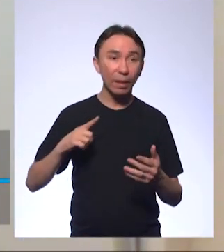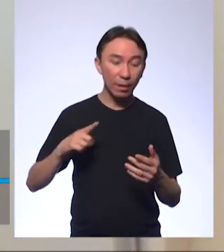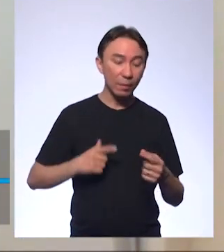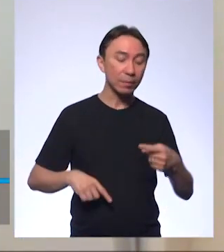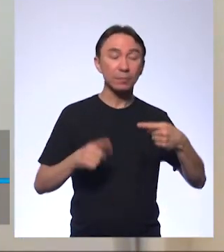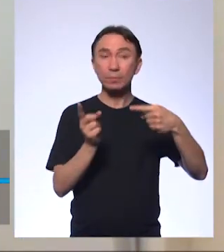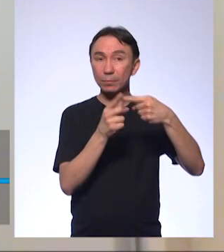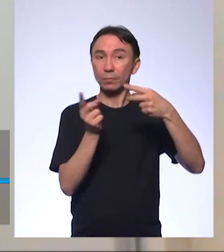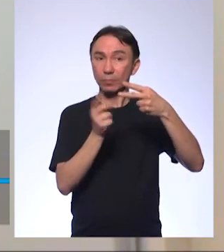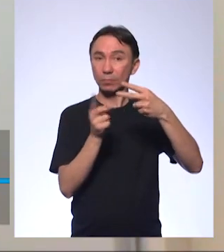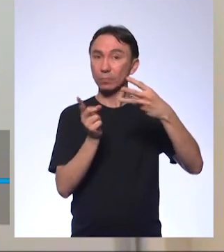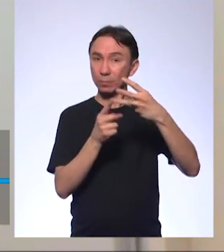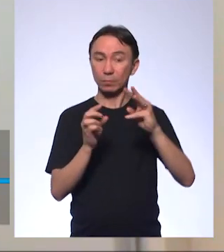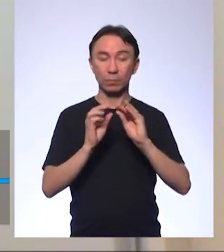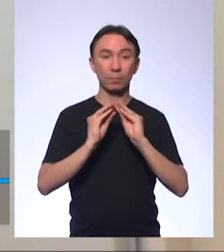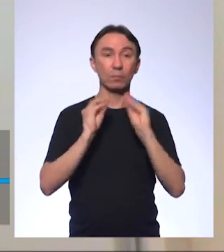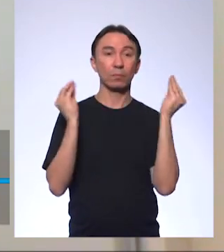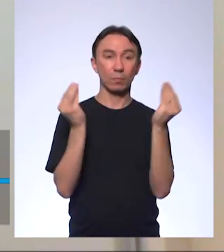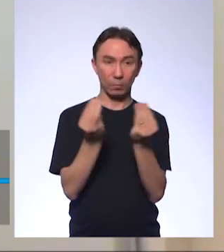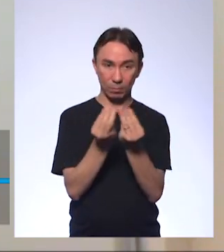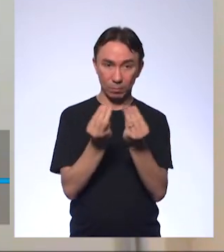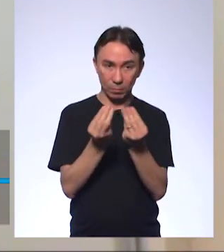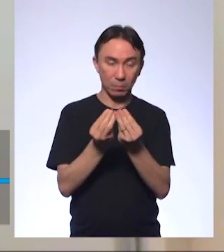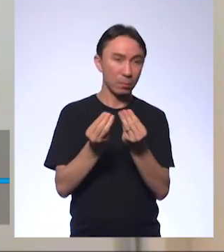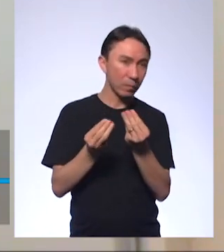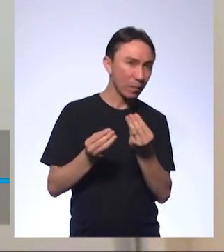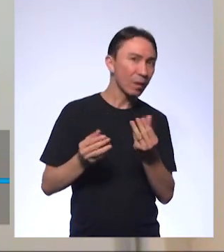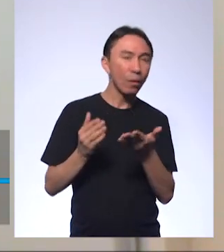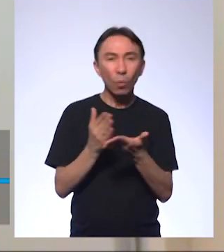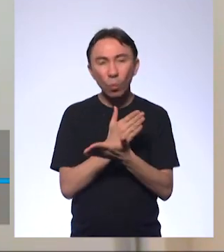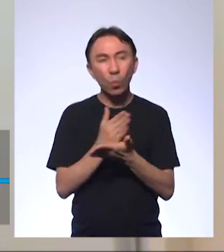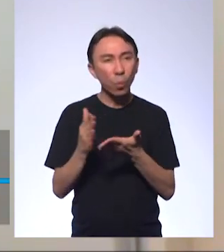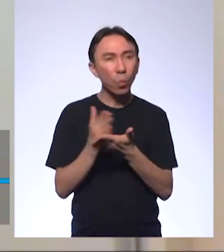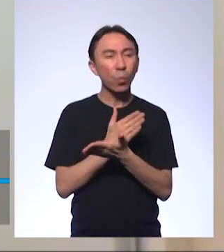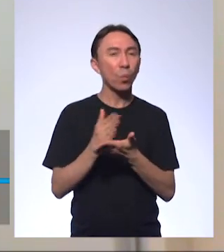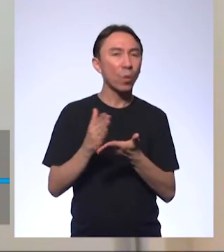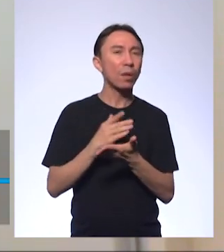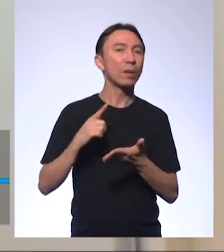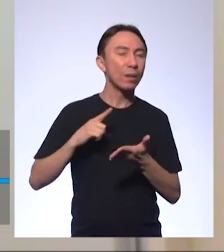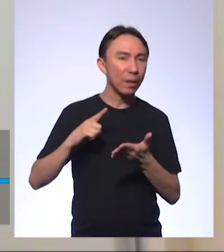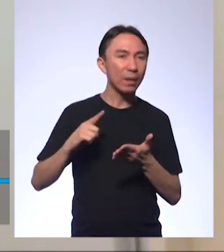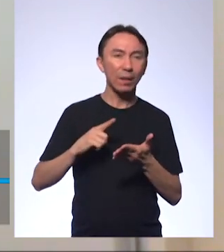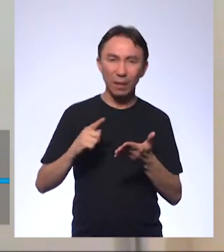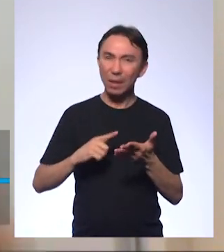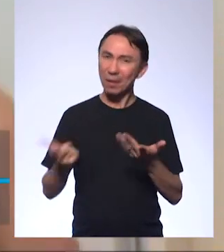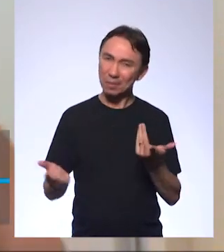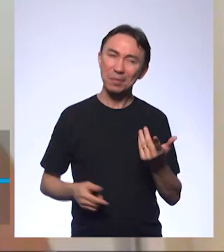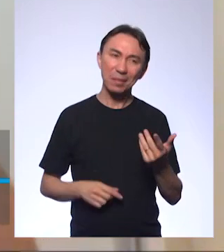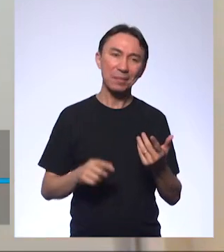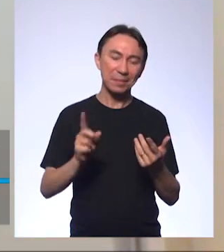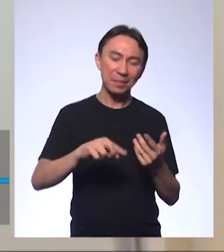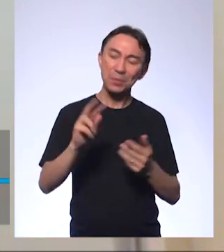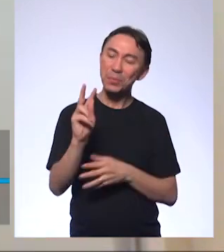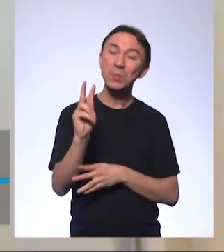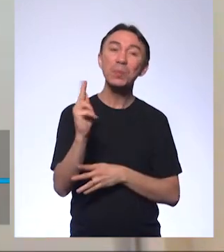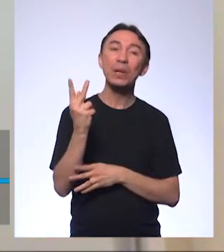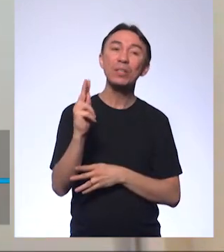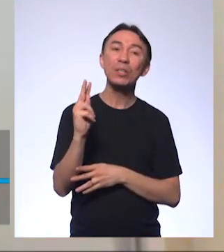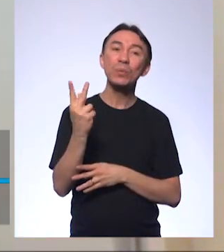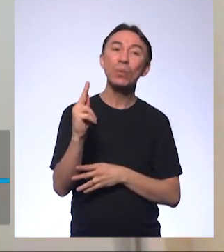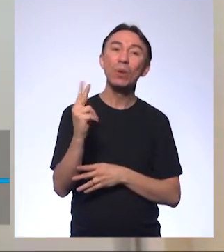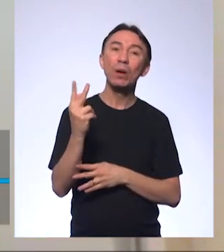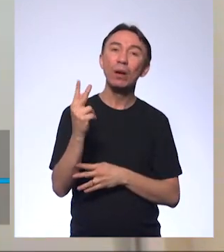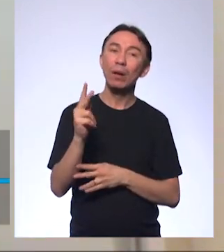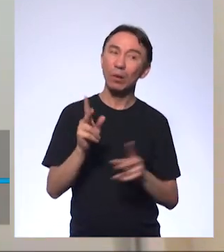então, substâncias que, inclusive, algumas delas envolvem o mesmo elemento químico, que no caso é o hidrogênio. E o